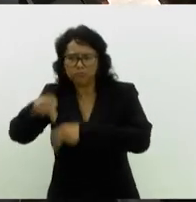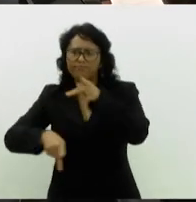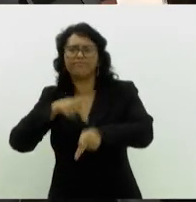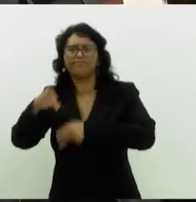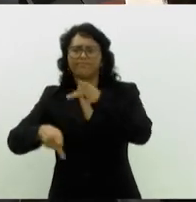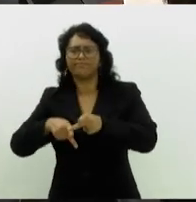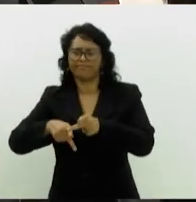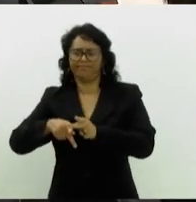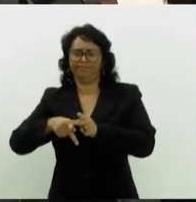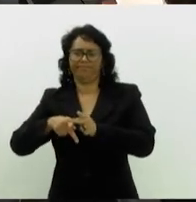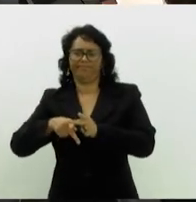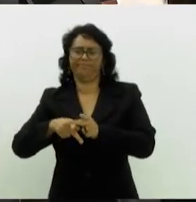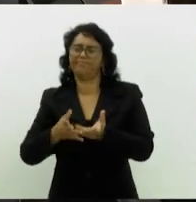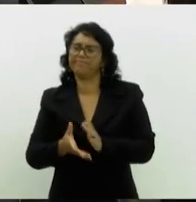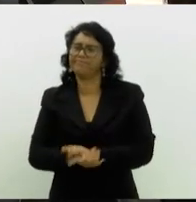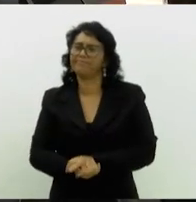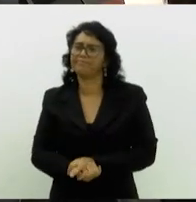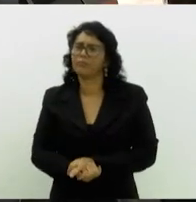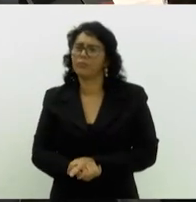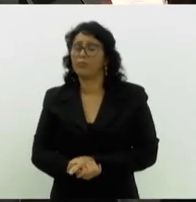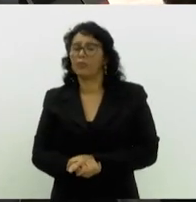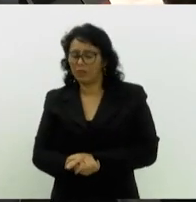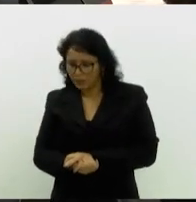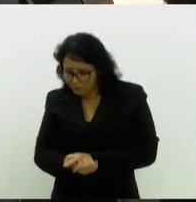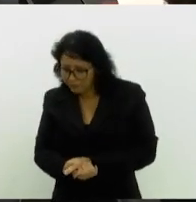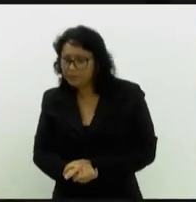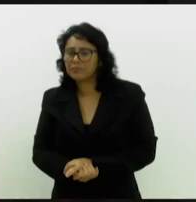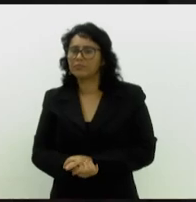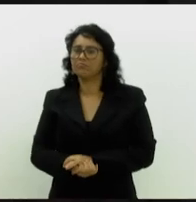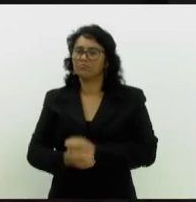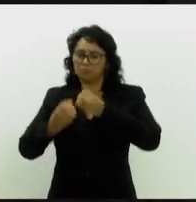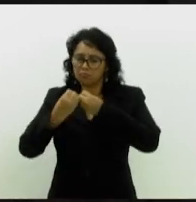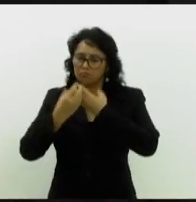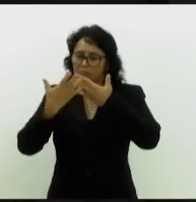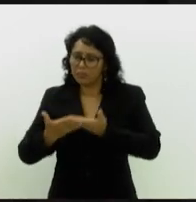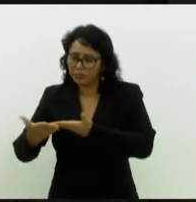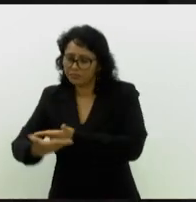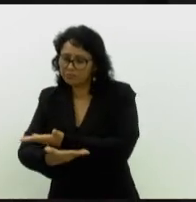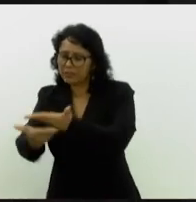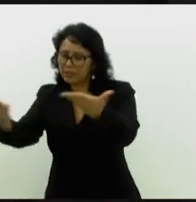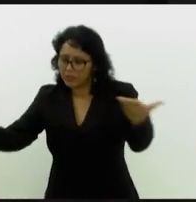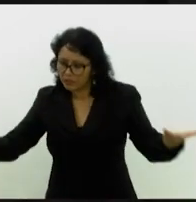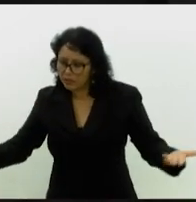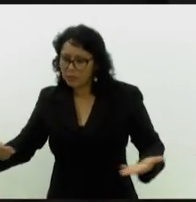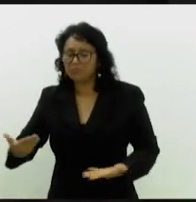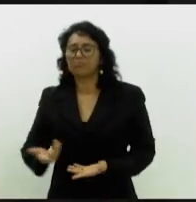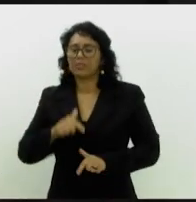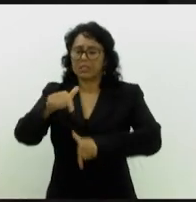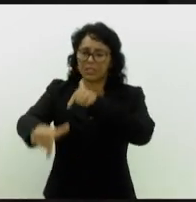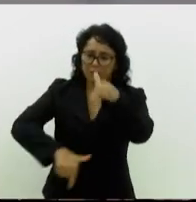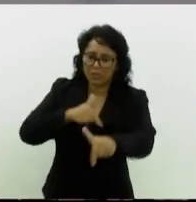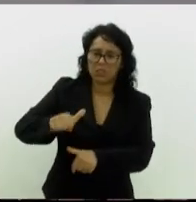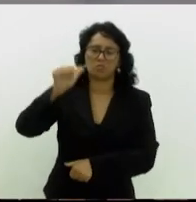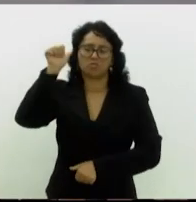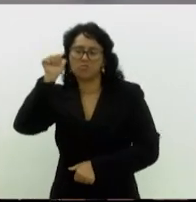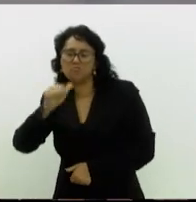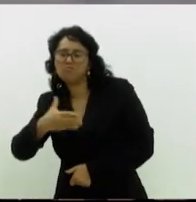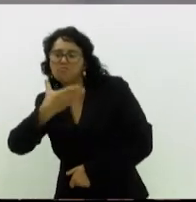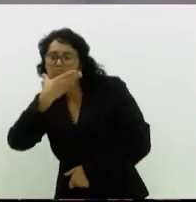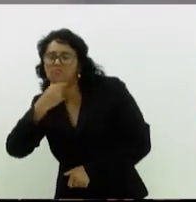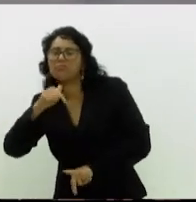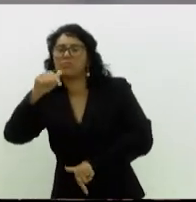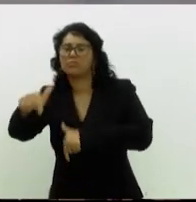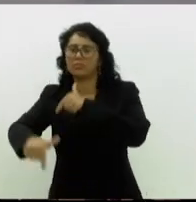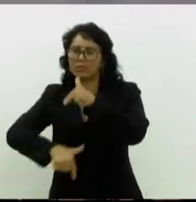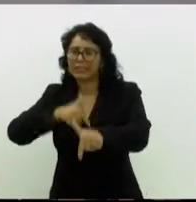Povo saudar aí os trabalhadores trabalhadoras que estão ocupando a galeria o cerge o o